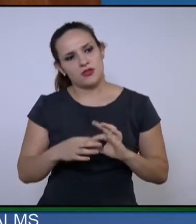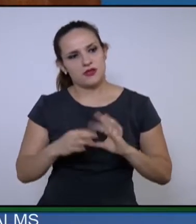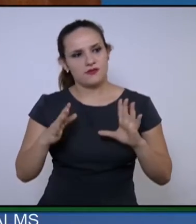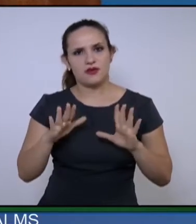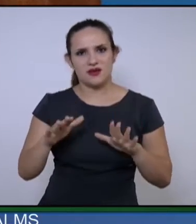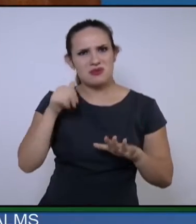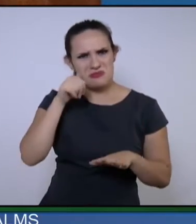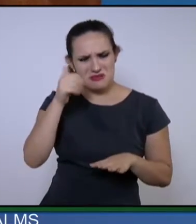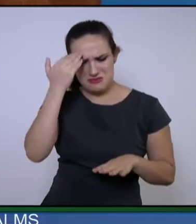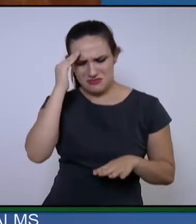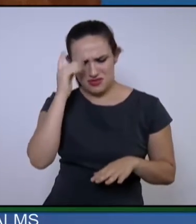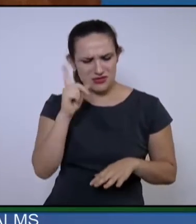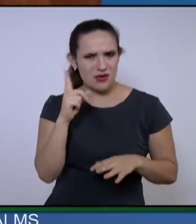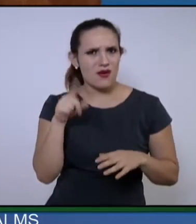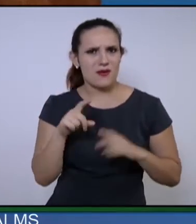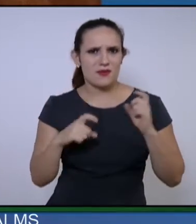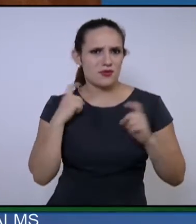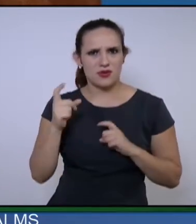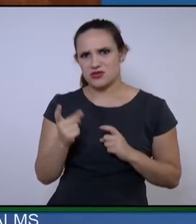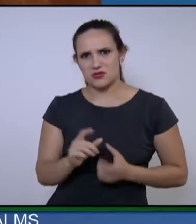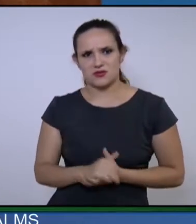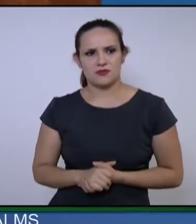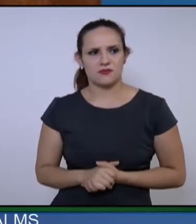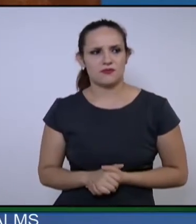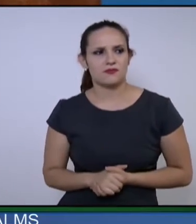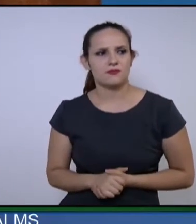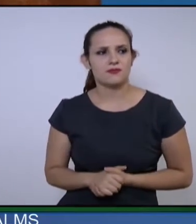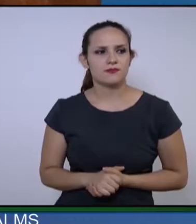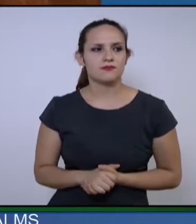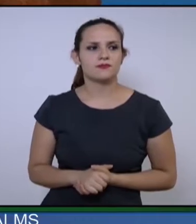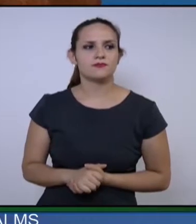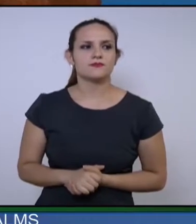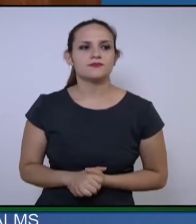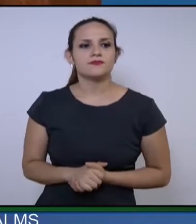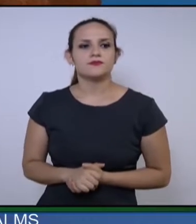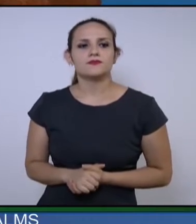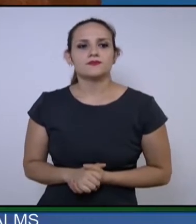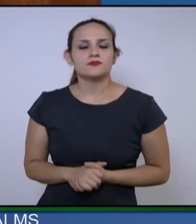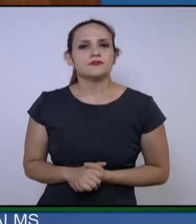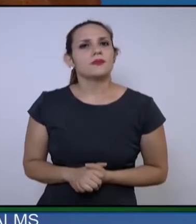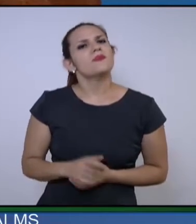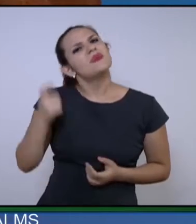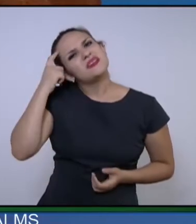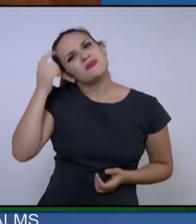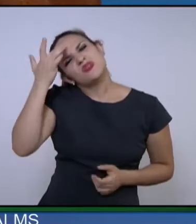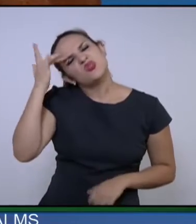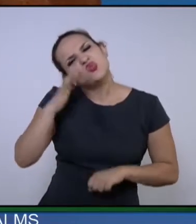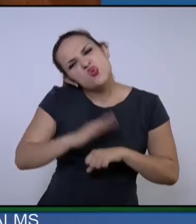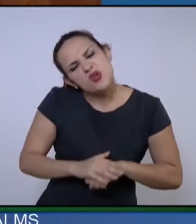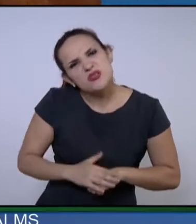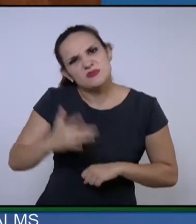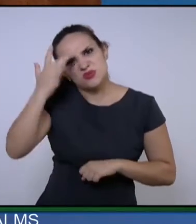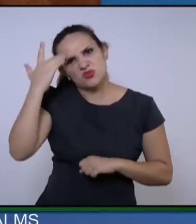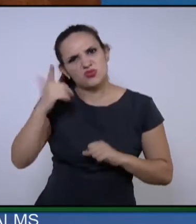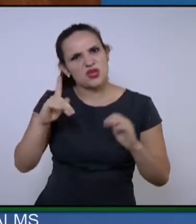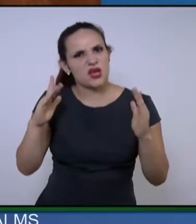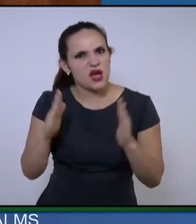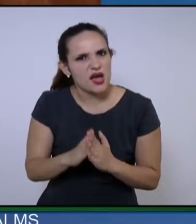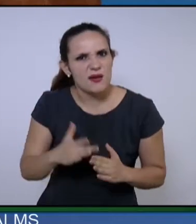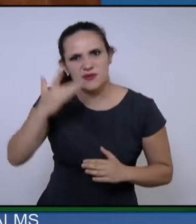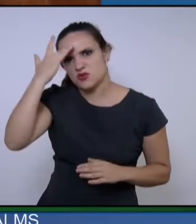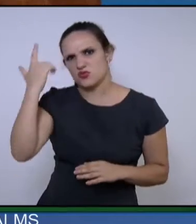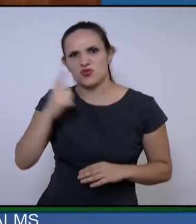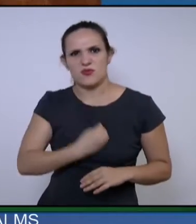compreender. Aquele cidadão que não tem saúde, aquele que não tem teto, o que não tem moradia, o que não tem